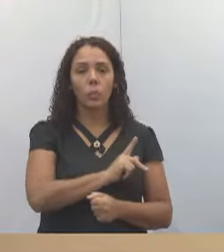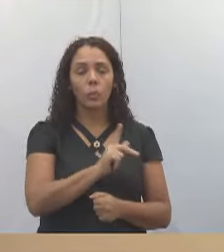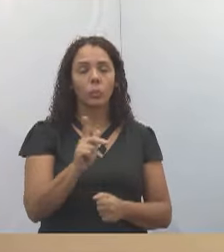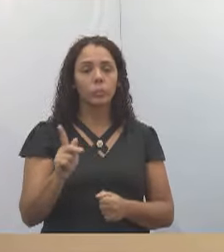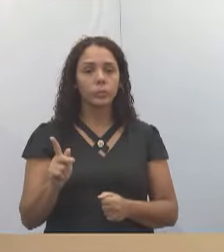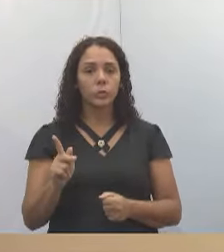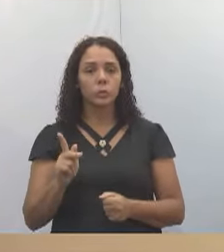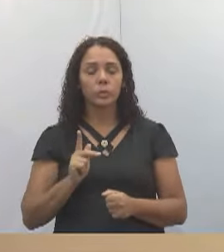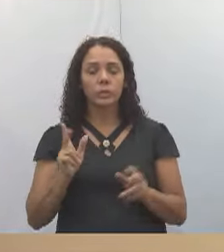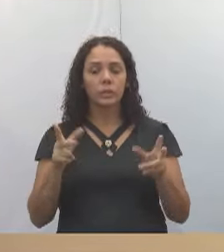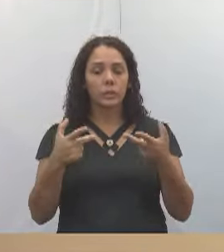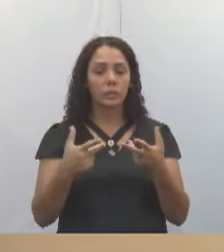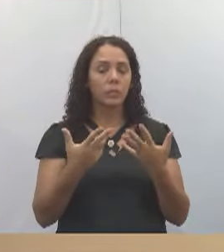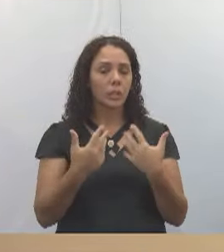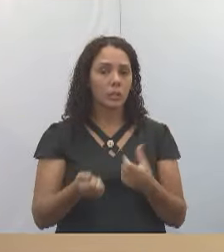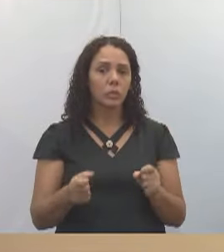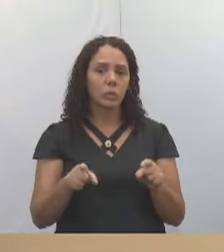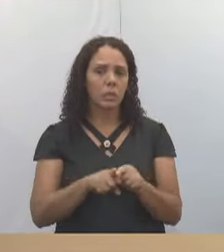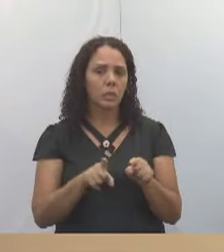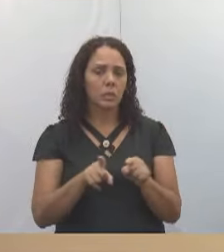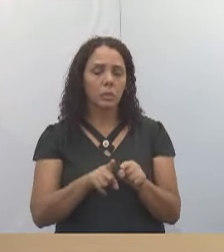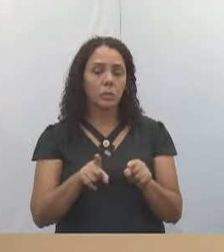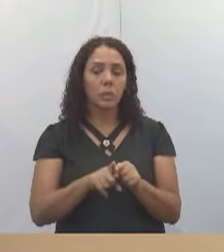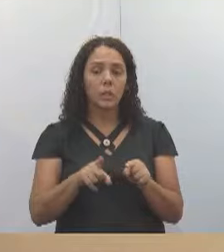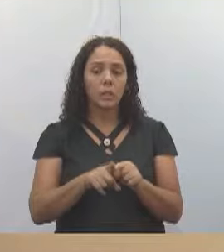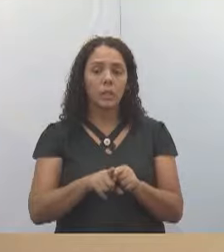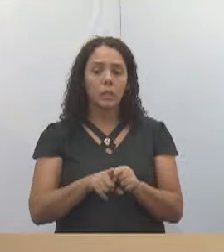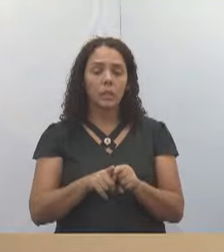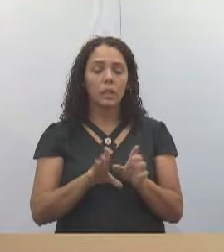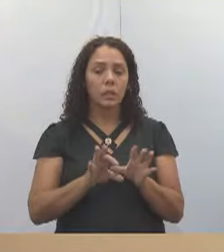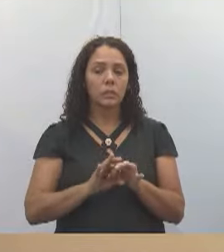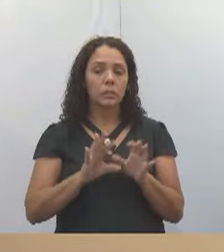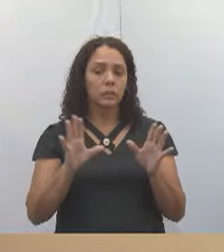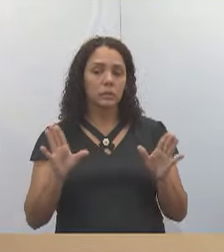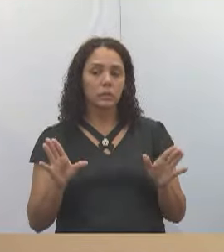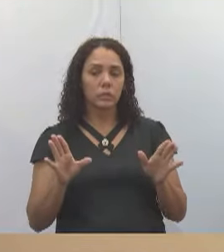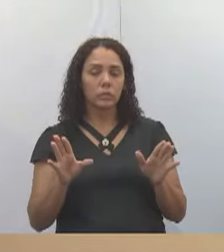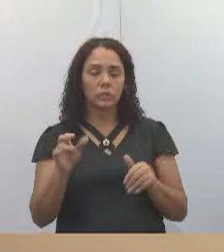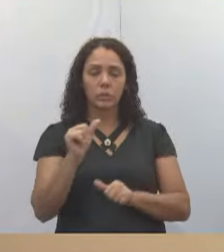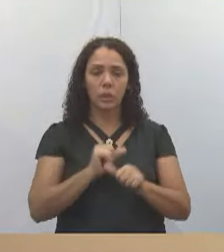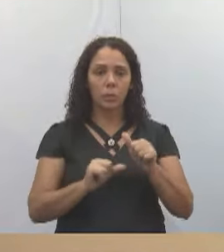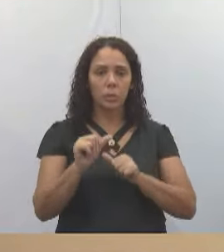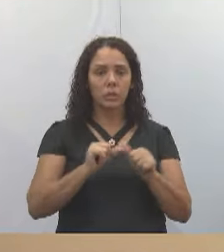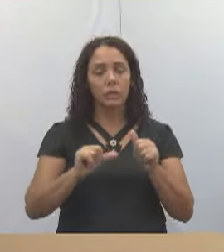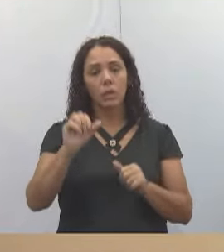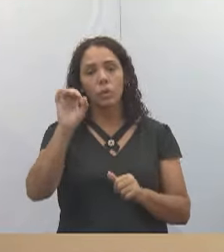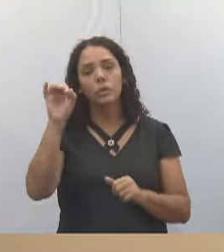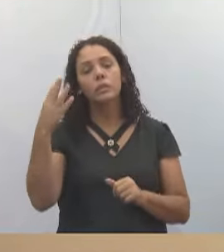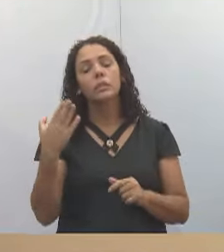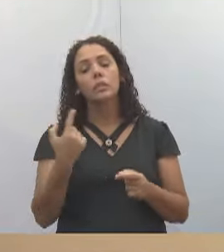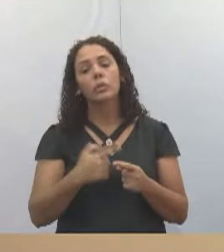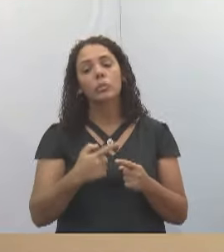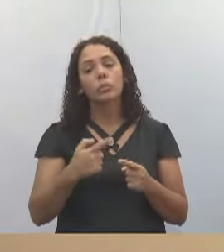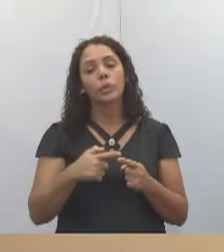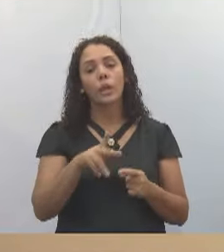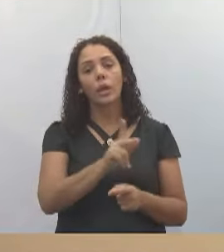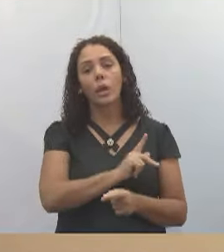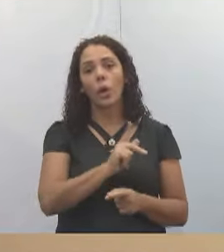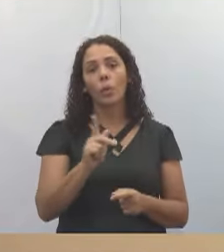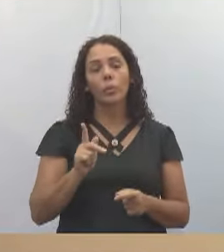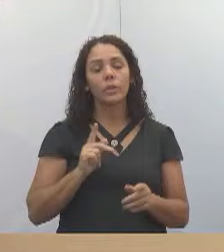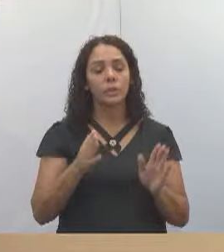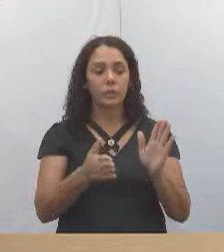Paulinho dos Condutores, e ele concedeu, porque é o presidente, geralmente, que faz